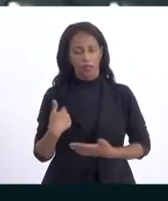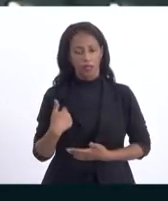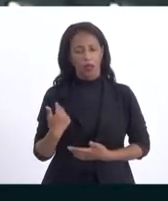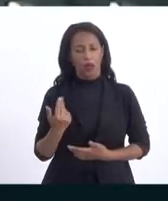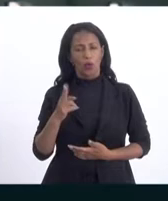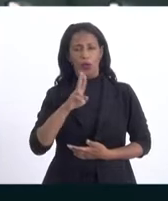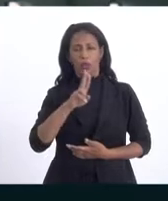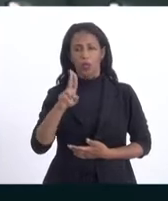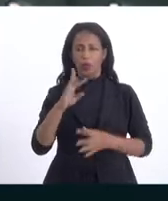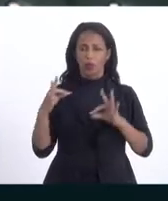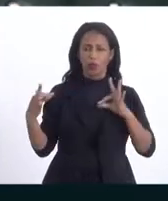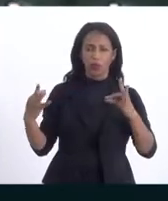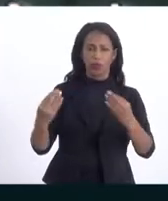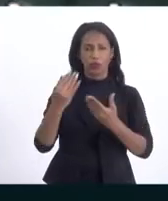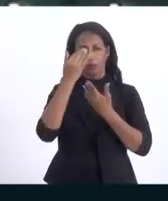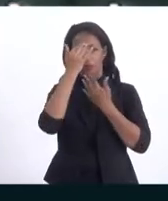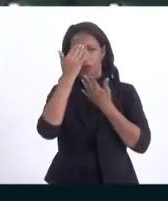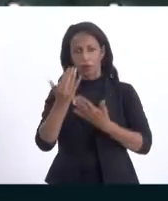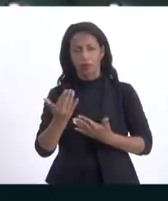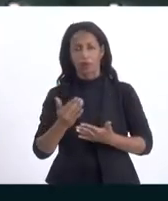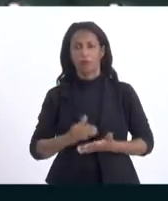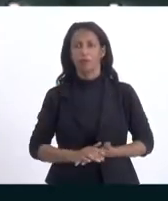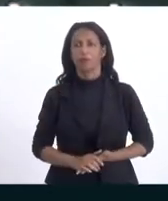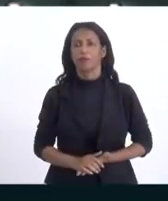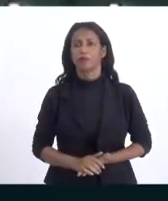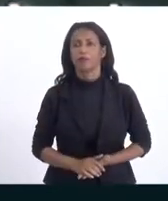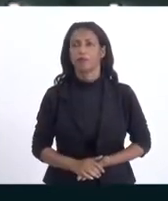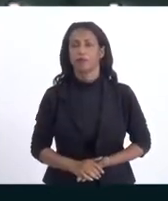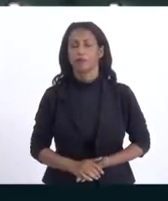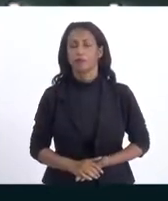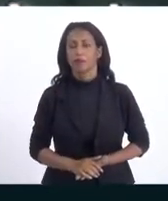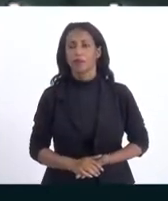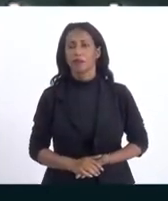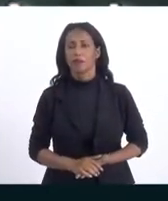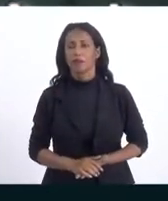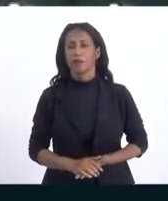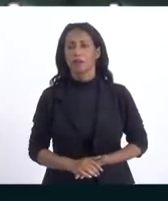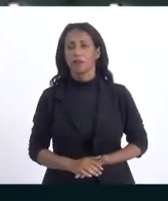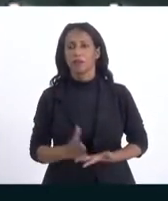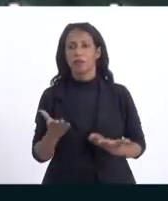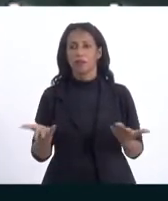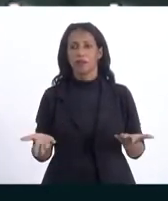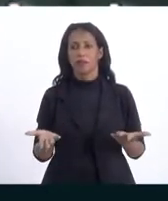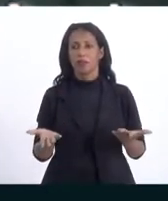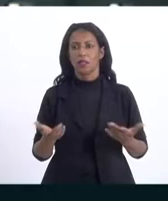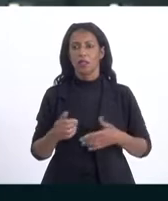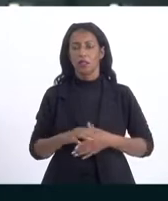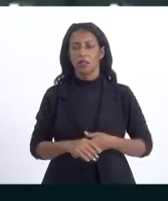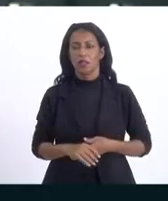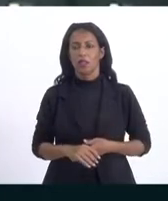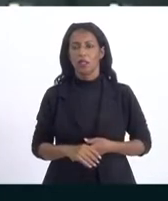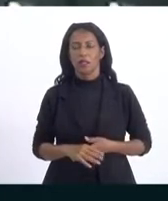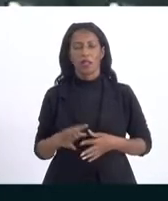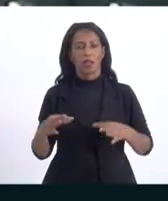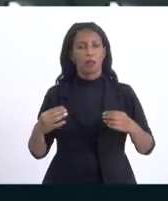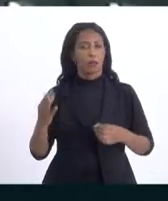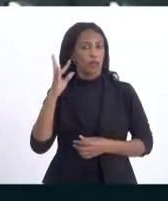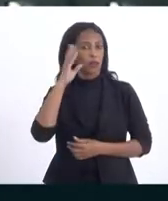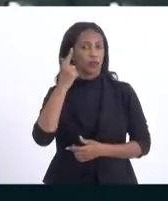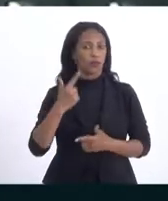nós, agradeço a colaboração, a contribuição, o entendimento da nossa angústia na solução do